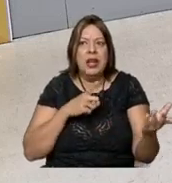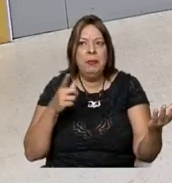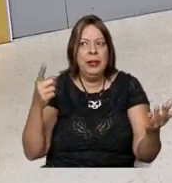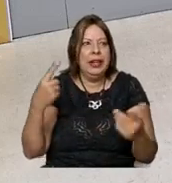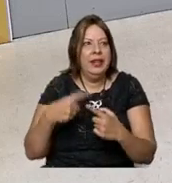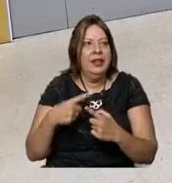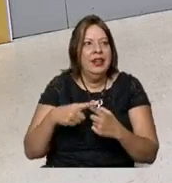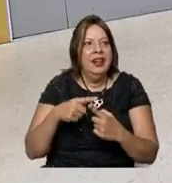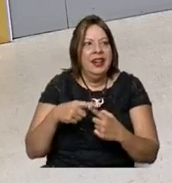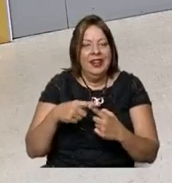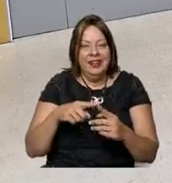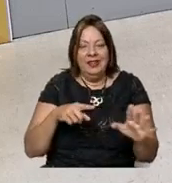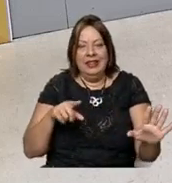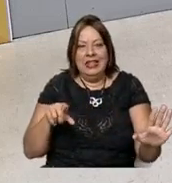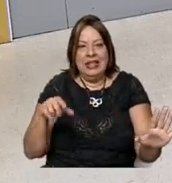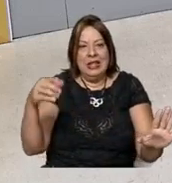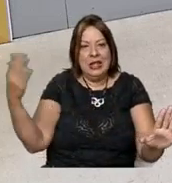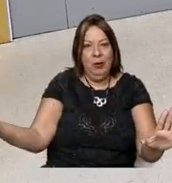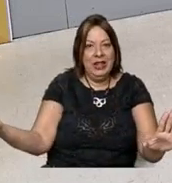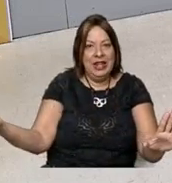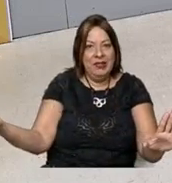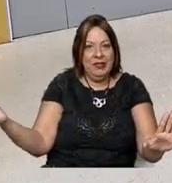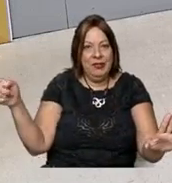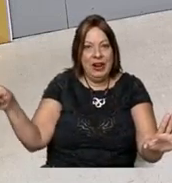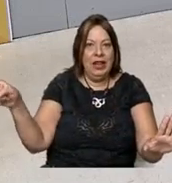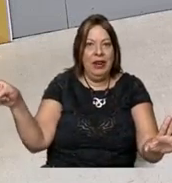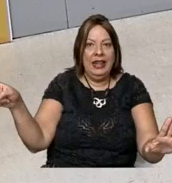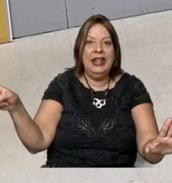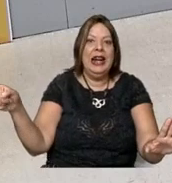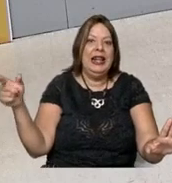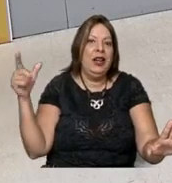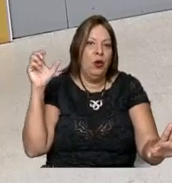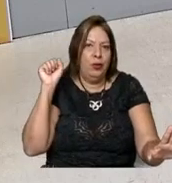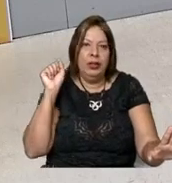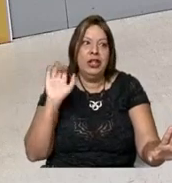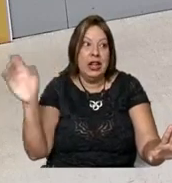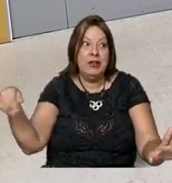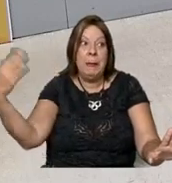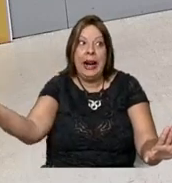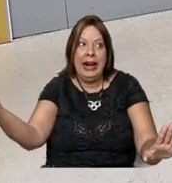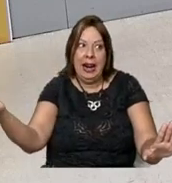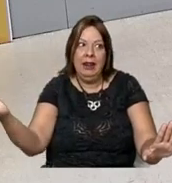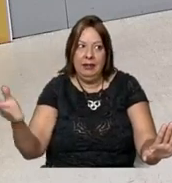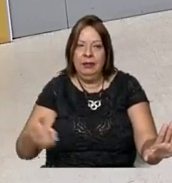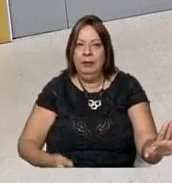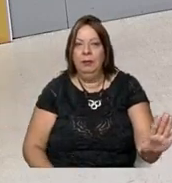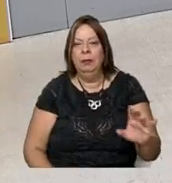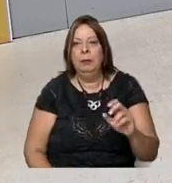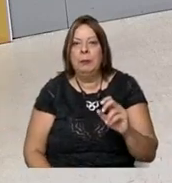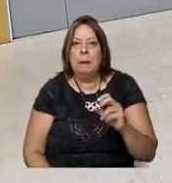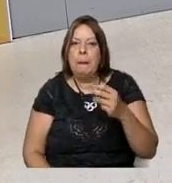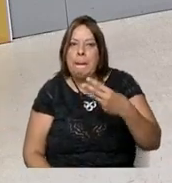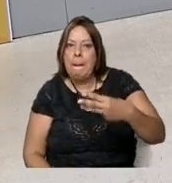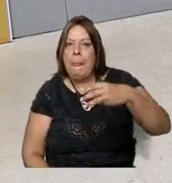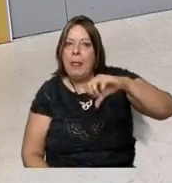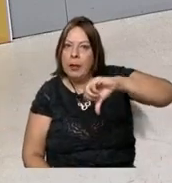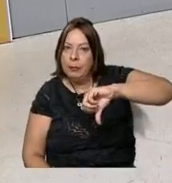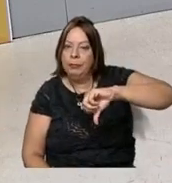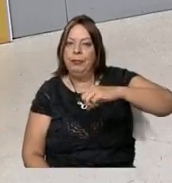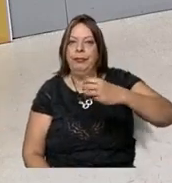Mas ainda não está decidido, não. Chama a próxima bolinha, Bia. E a próxima bolinha, Versiane, é